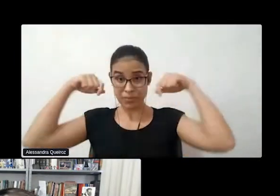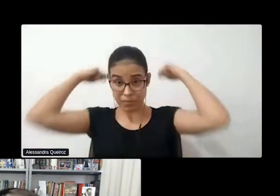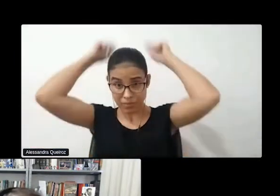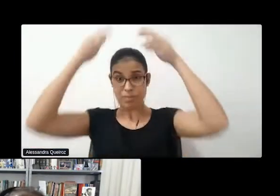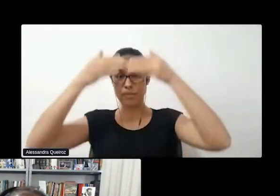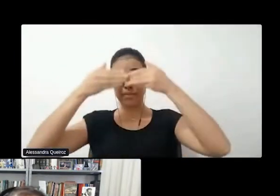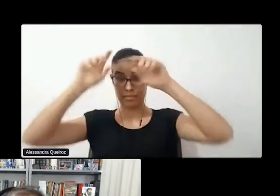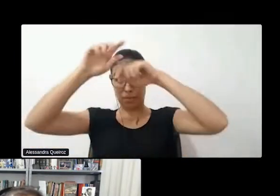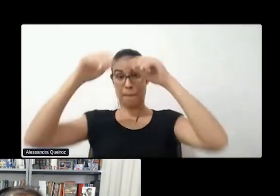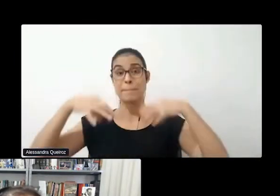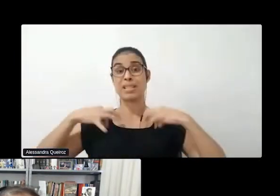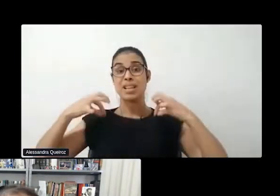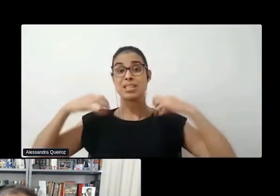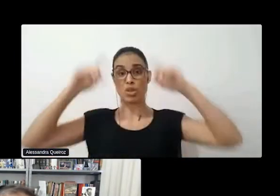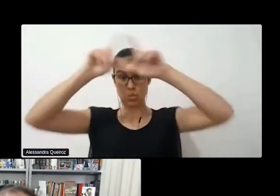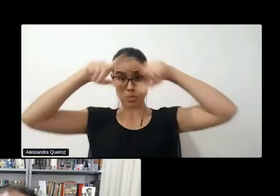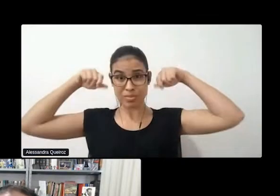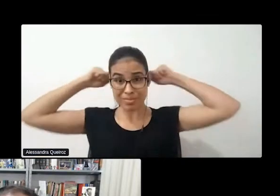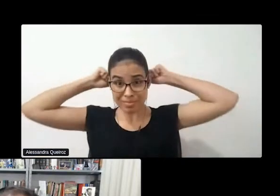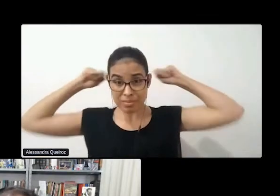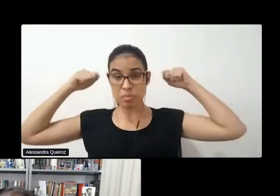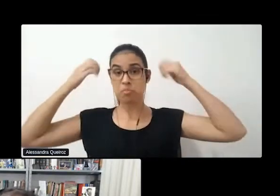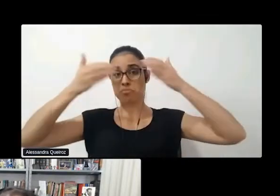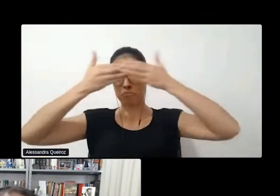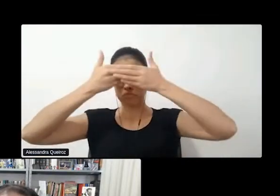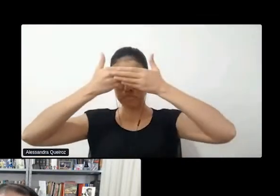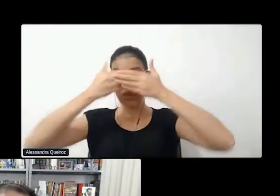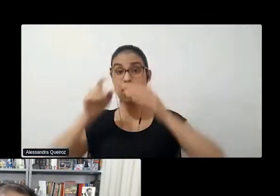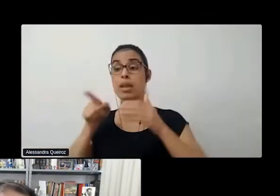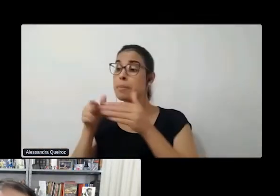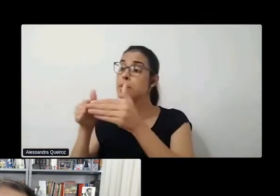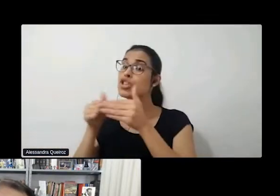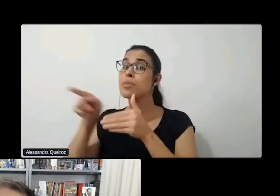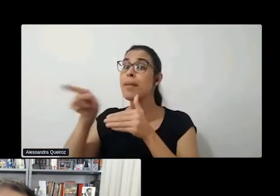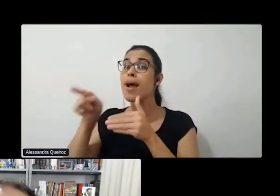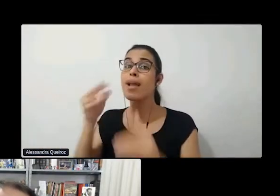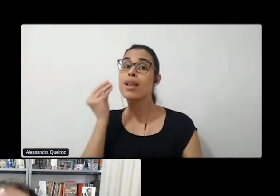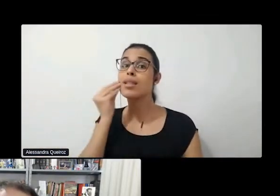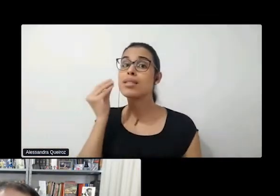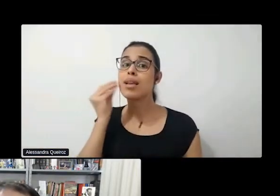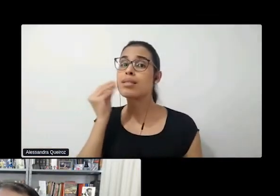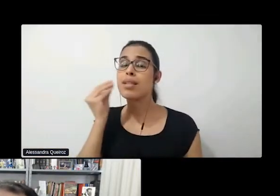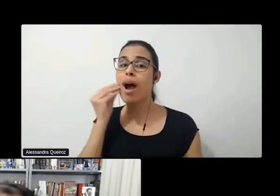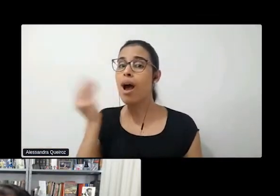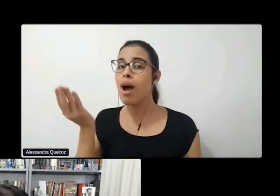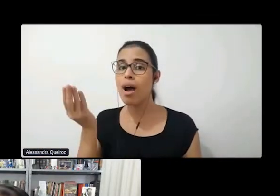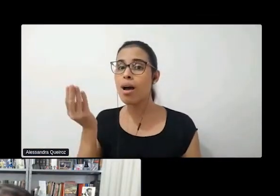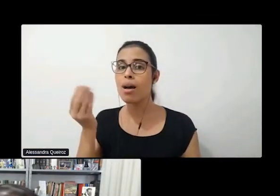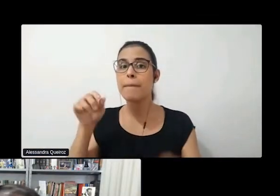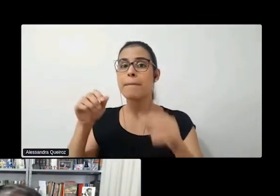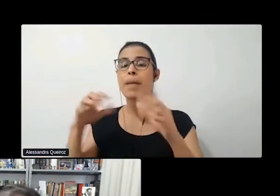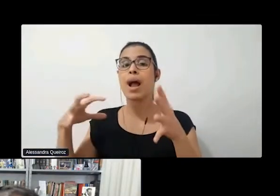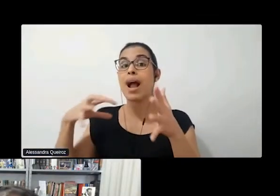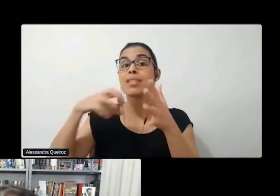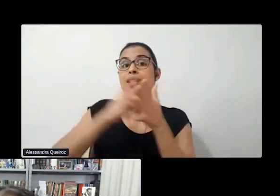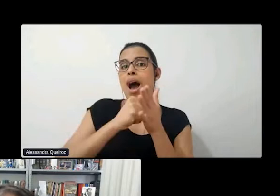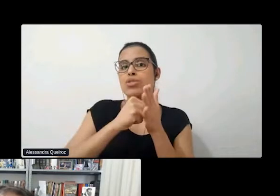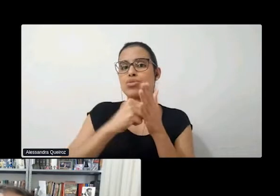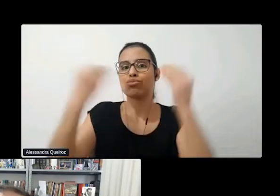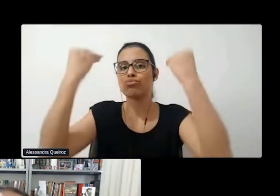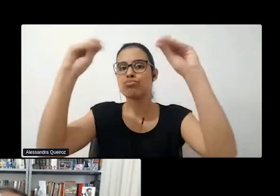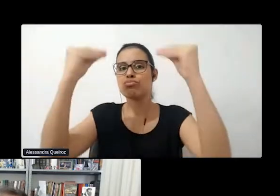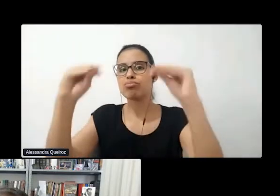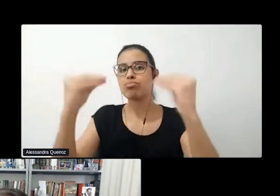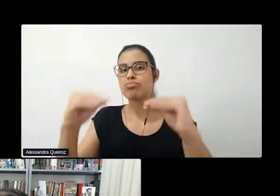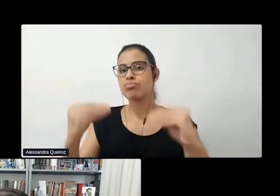num aplicativo ou num site, para ele tentar executar uma ação, por exemplo, preencher um formulário de contato. Numa empresa que eu passei uma